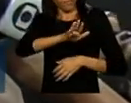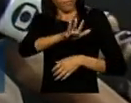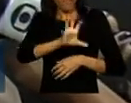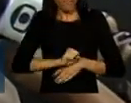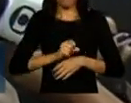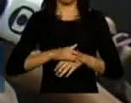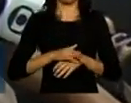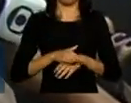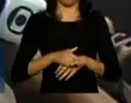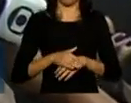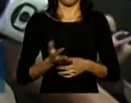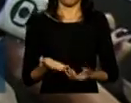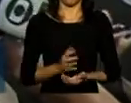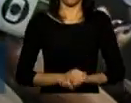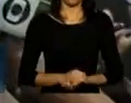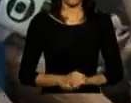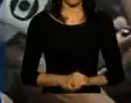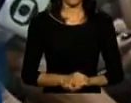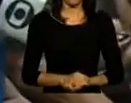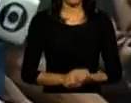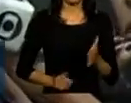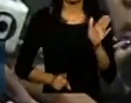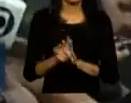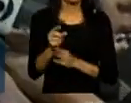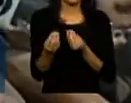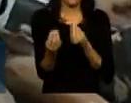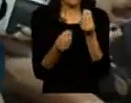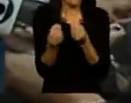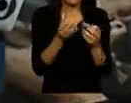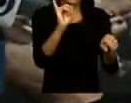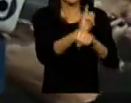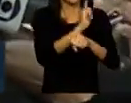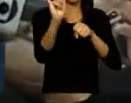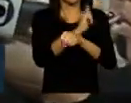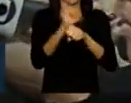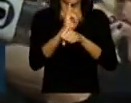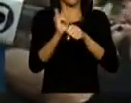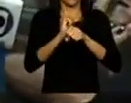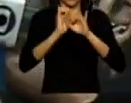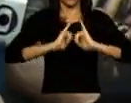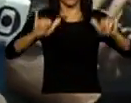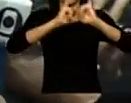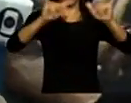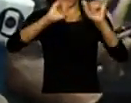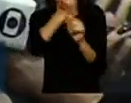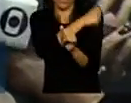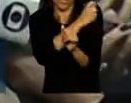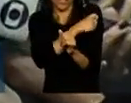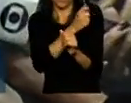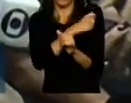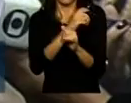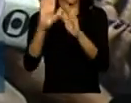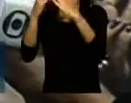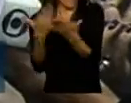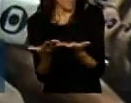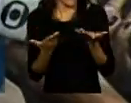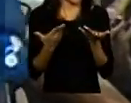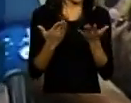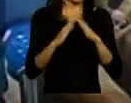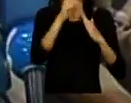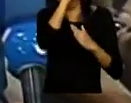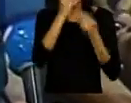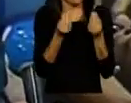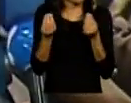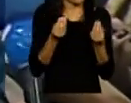as futuras mulheres brasileiras estratégia de vacinação como é que vai ser feita nos postos de saúde escolas como é que vai estar seu